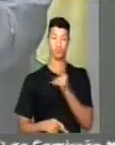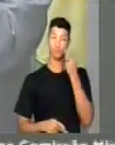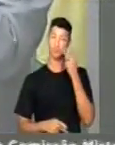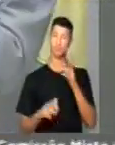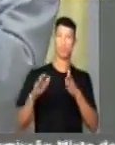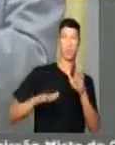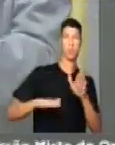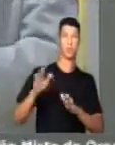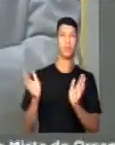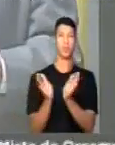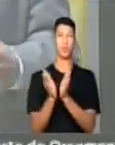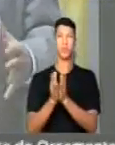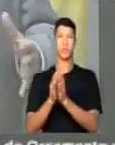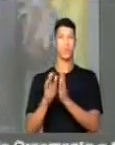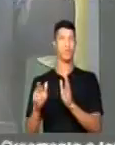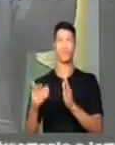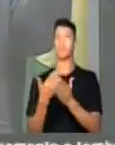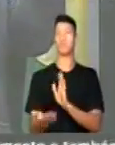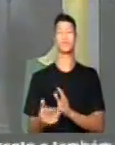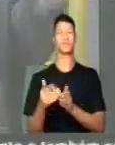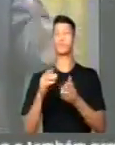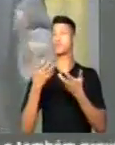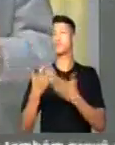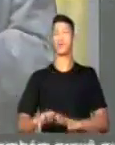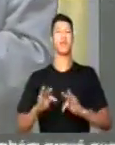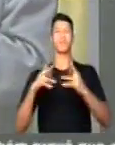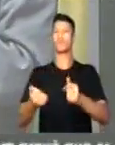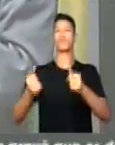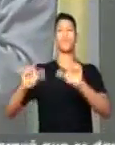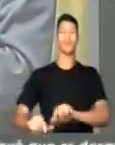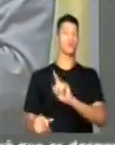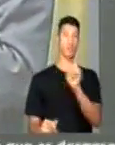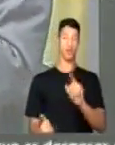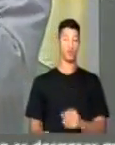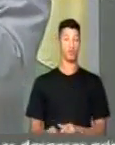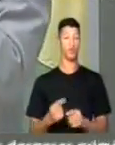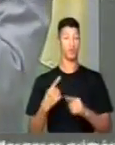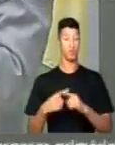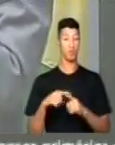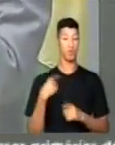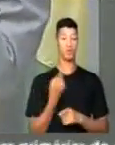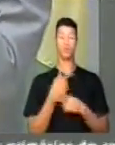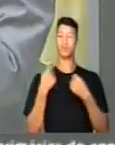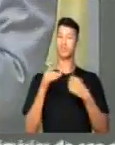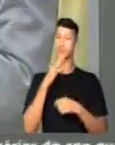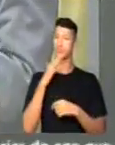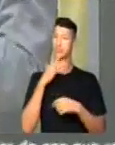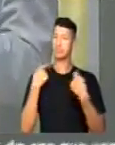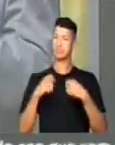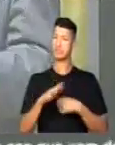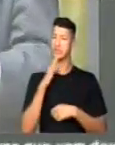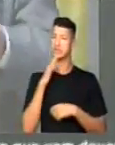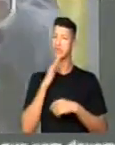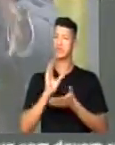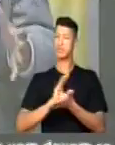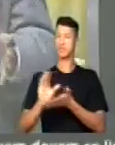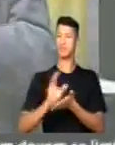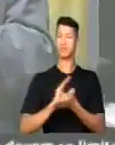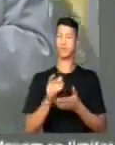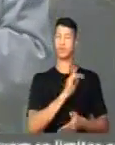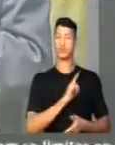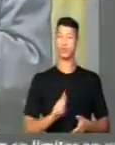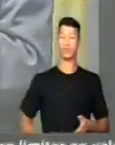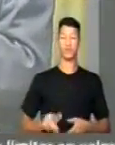pelo menos uma parte a fundo perdido. Não queremos tudo a fundo perdido, porque nós conhecemos a situação financeira do